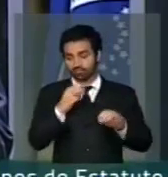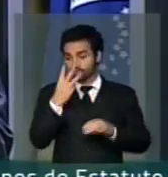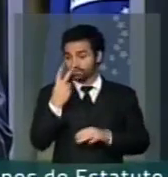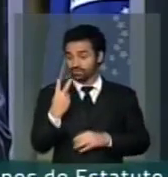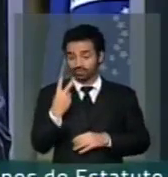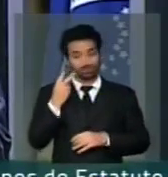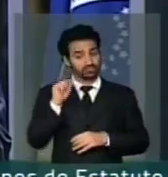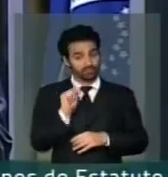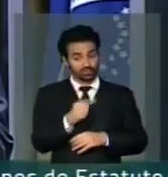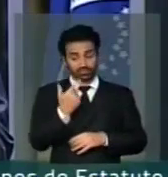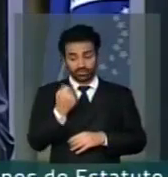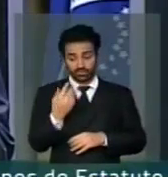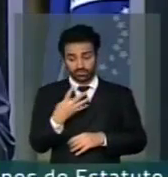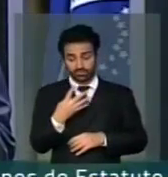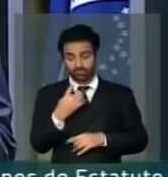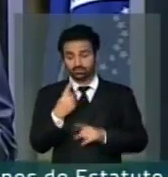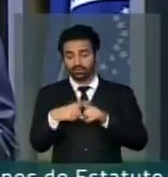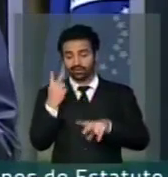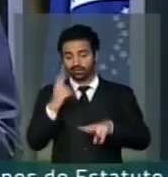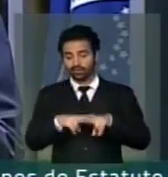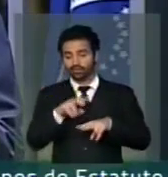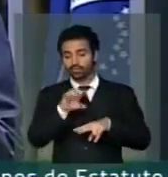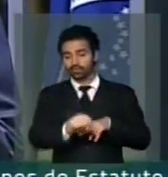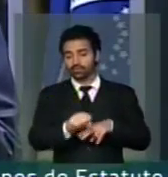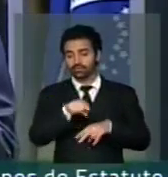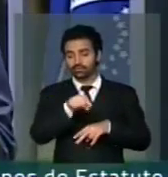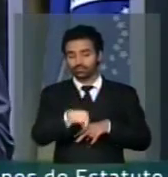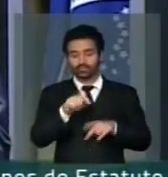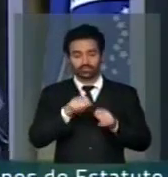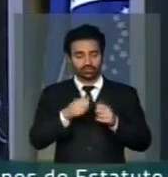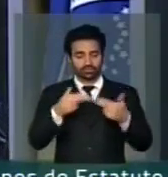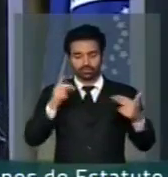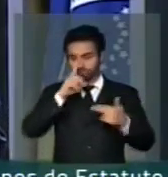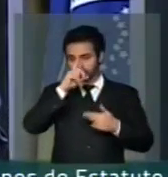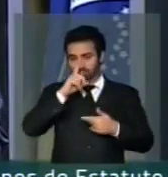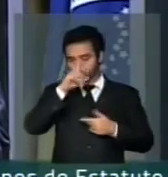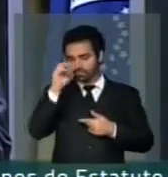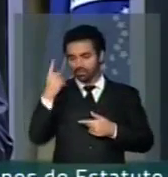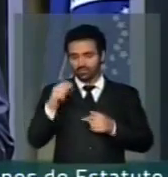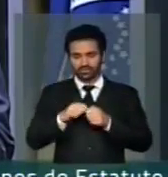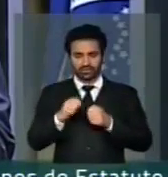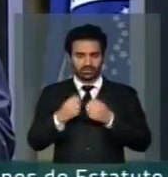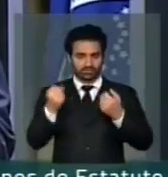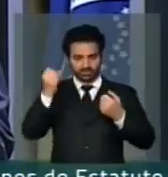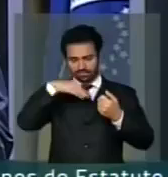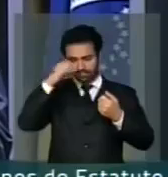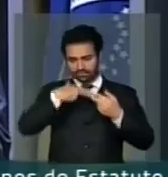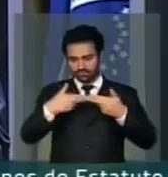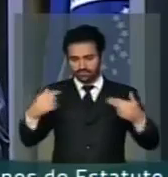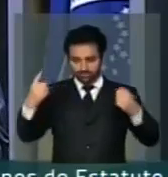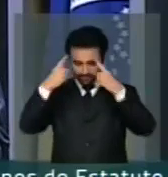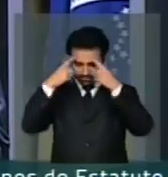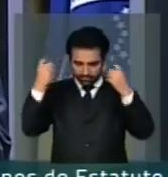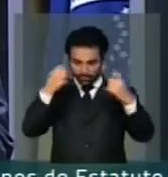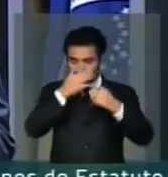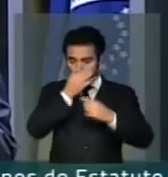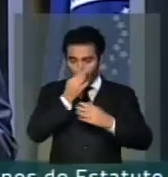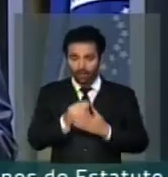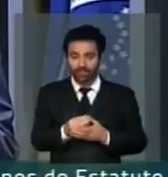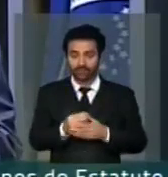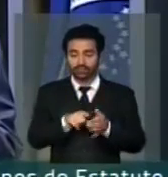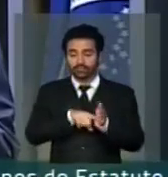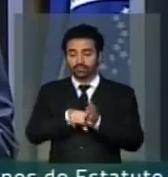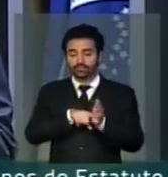2014, após serem apreendidos por infrações de maior gravidade ou com violência. Os números foram levantados pelo